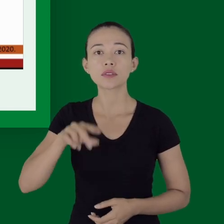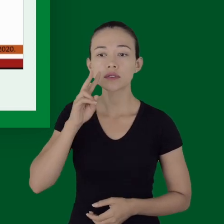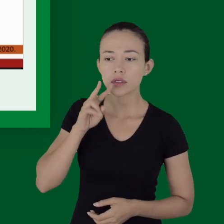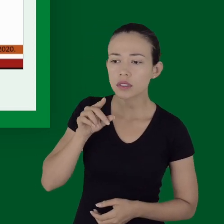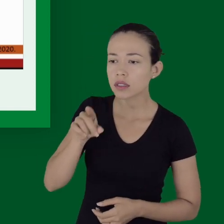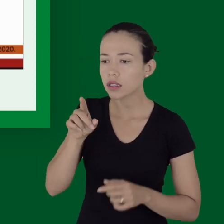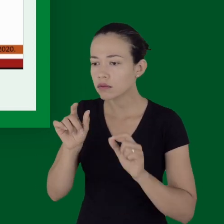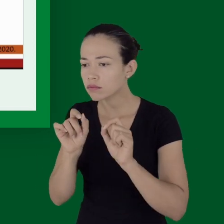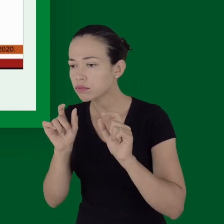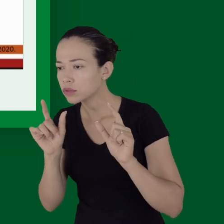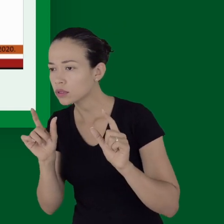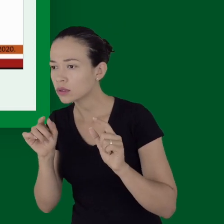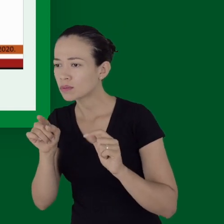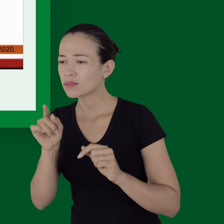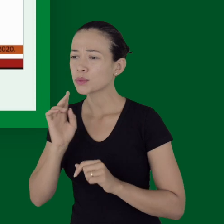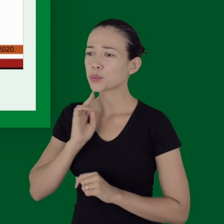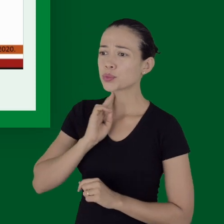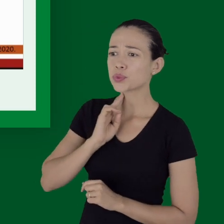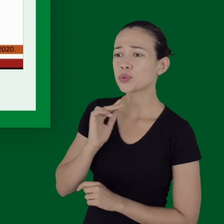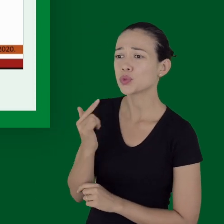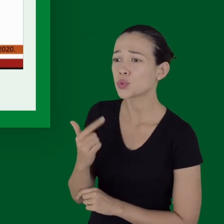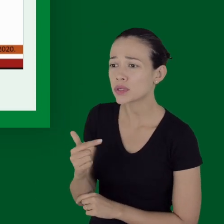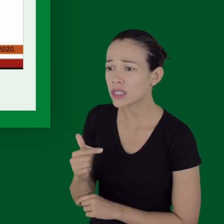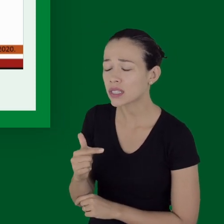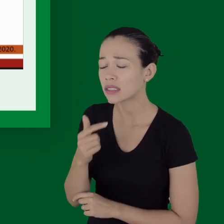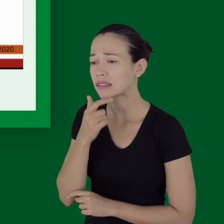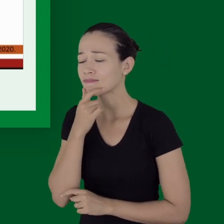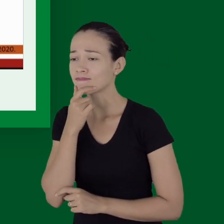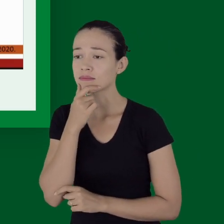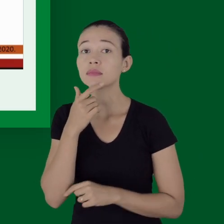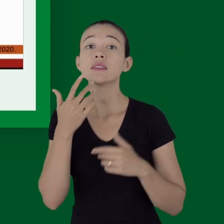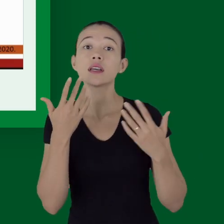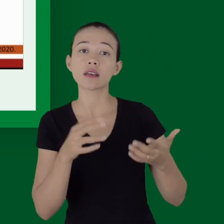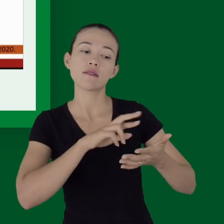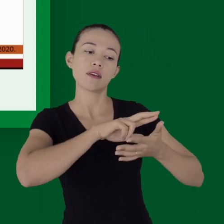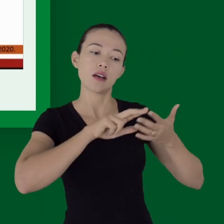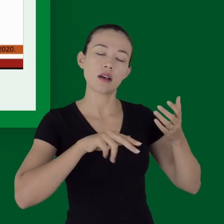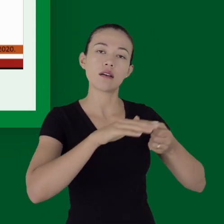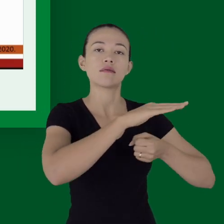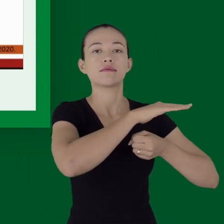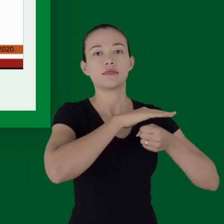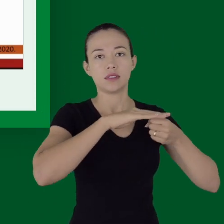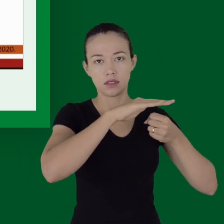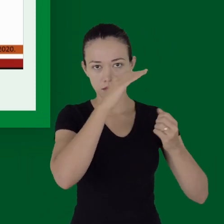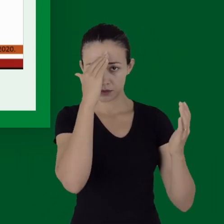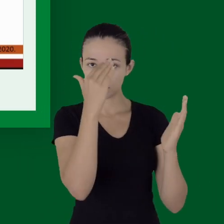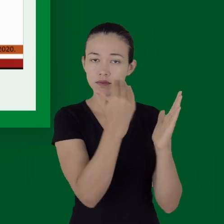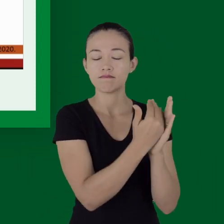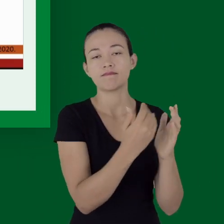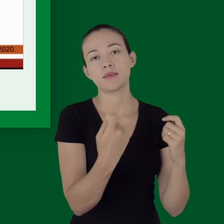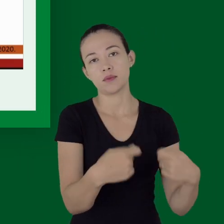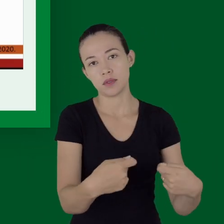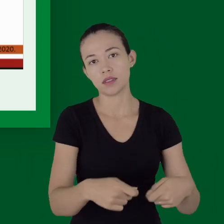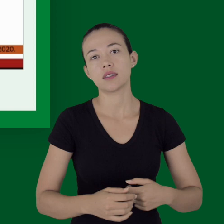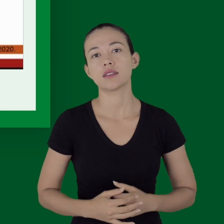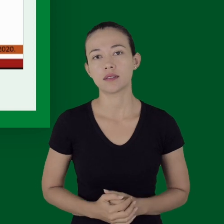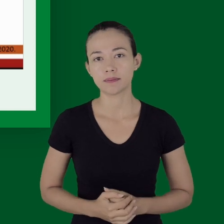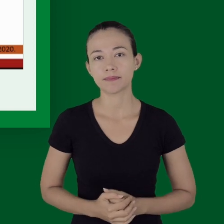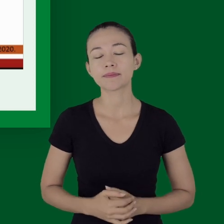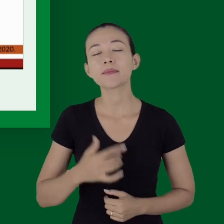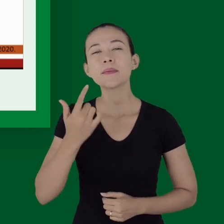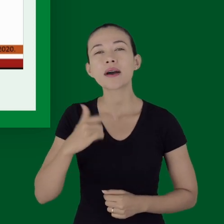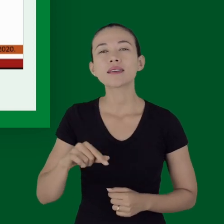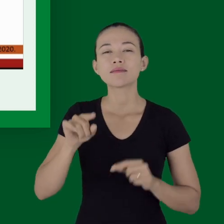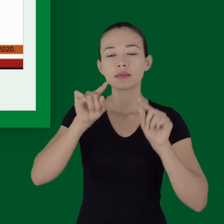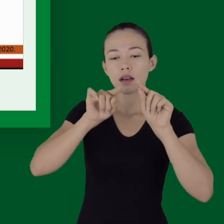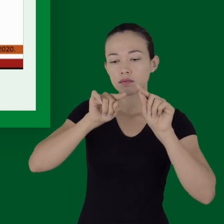está parado, a gente segue o protocolo. A taquicardia ventricular, ela pode ser monomórfica, onde os